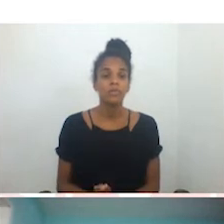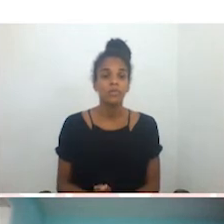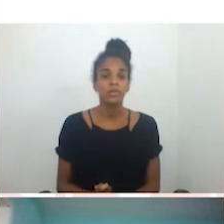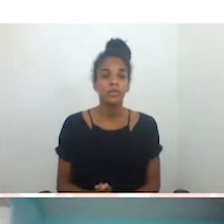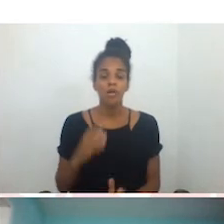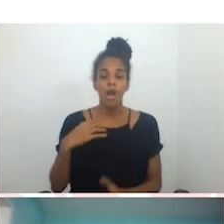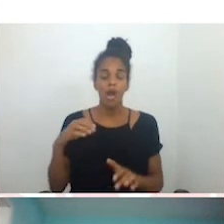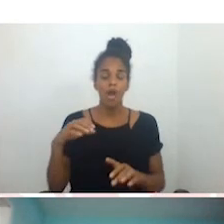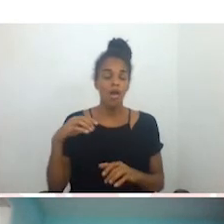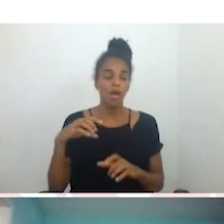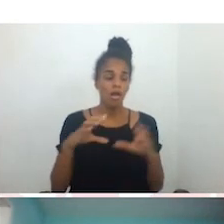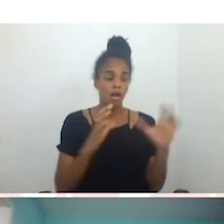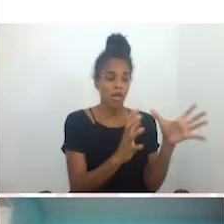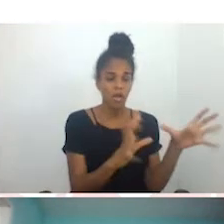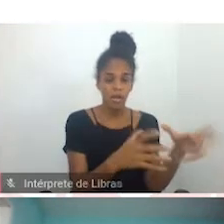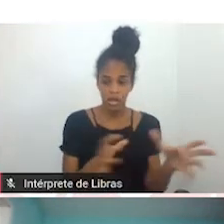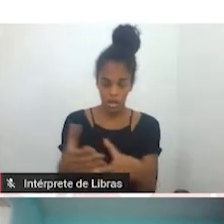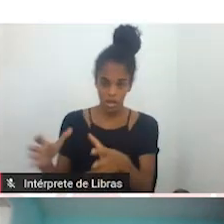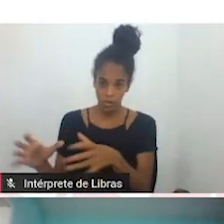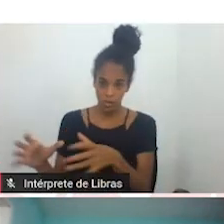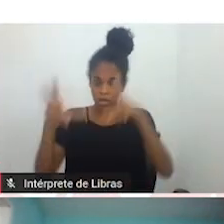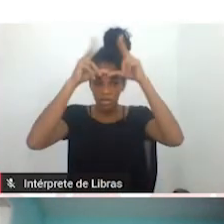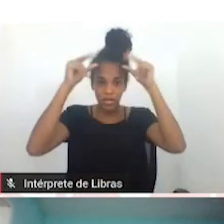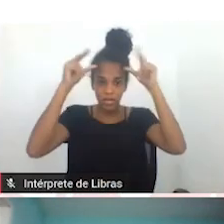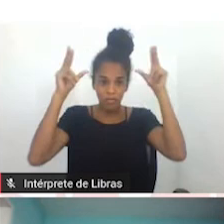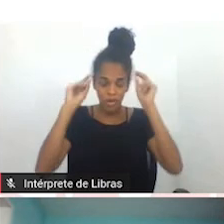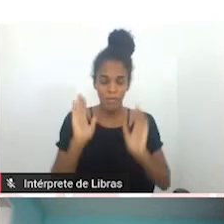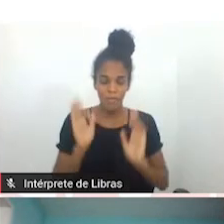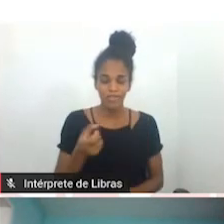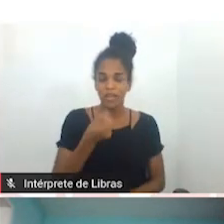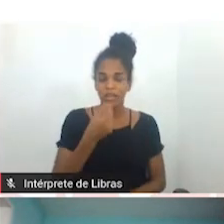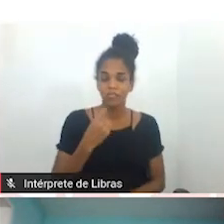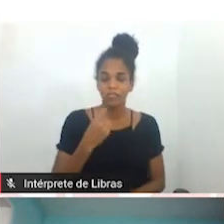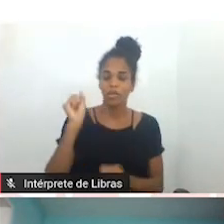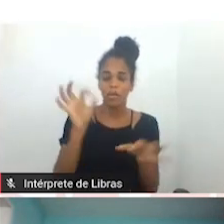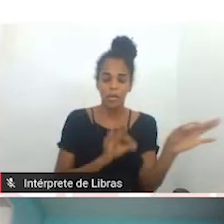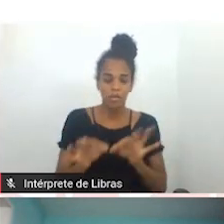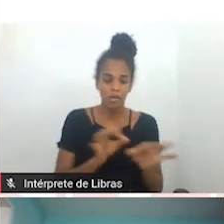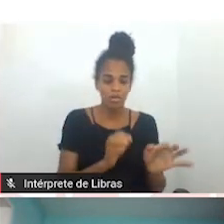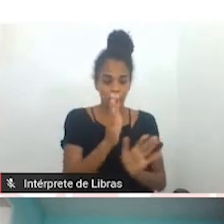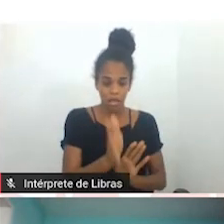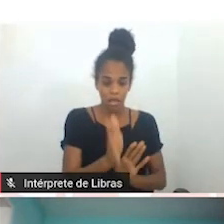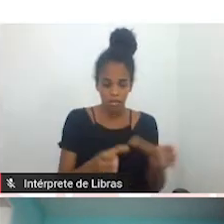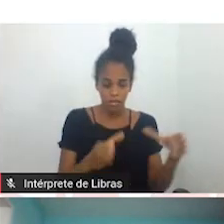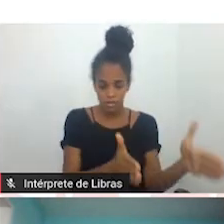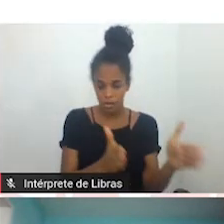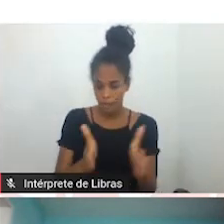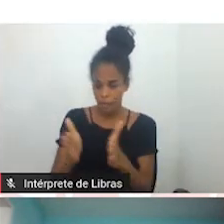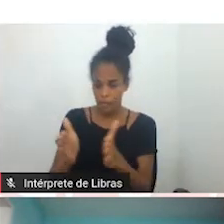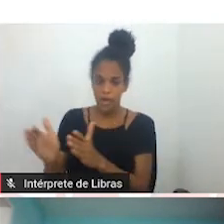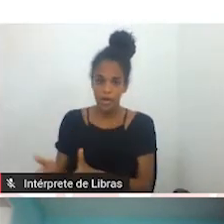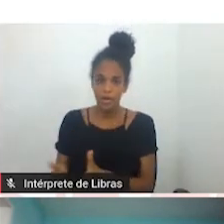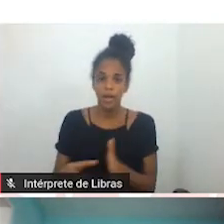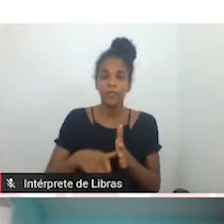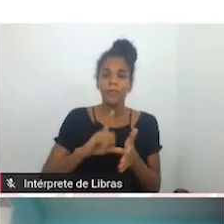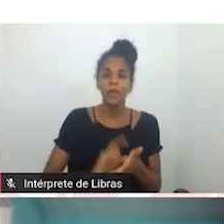enfermagem também, se possível, deixar esses medicamentos já separados, já aspirados. A gente precisa fazer uma pré-anestesia com